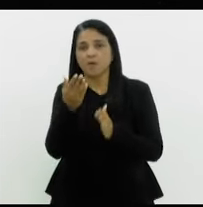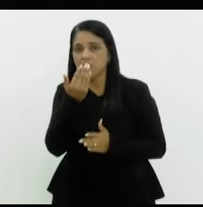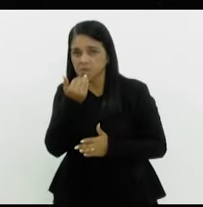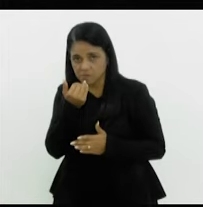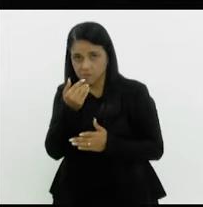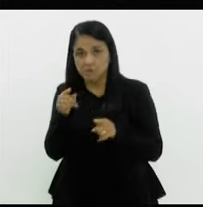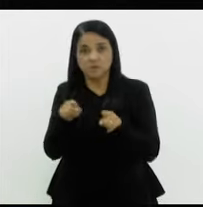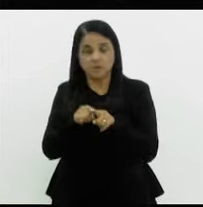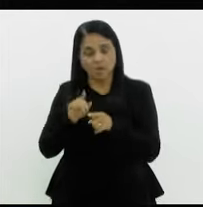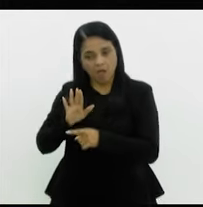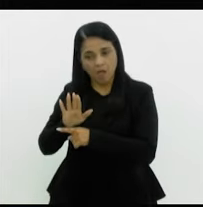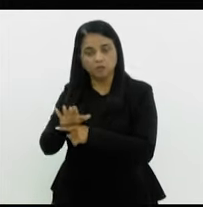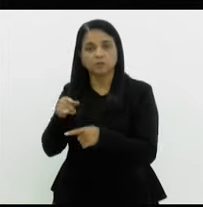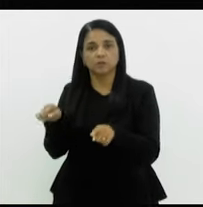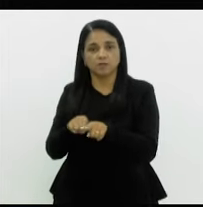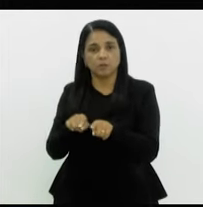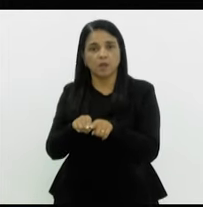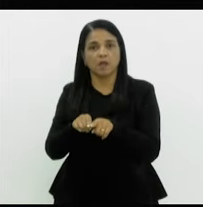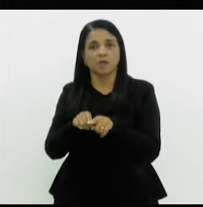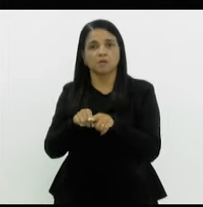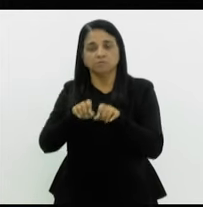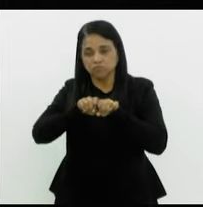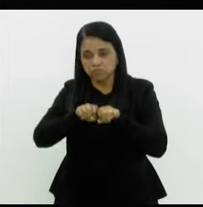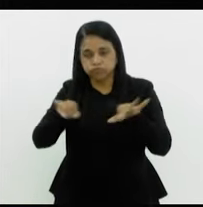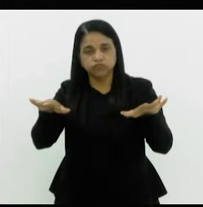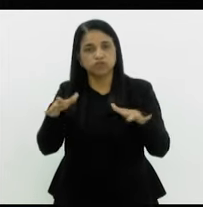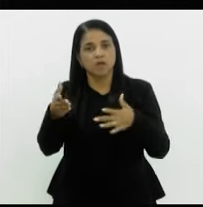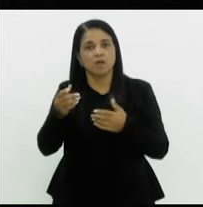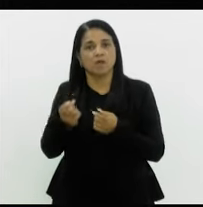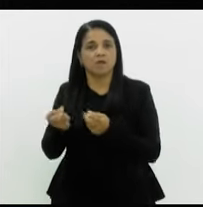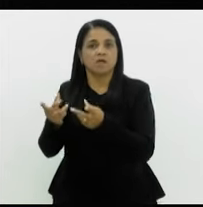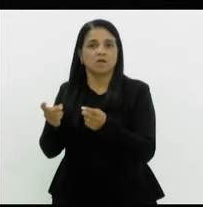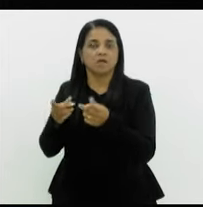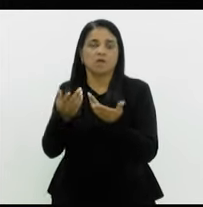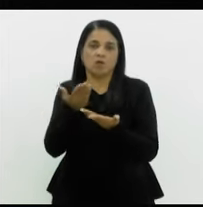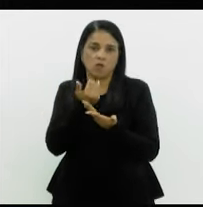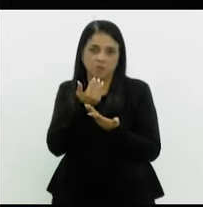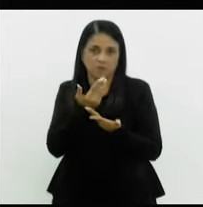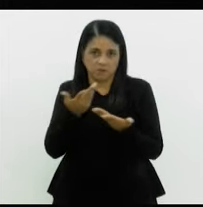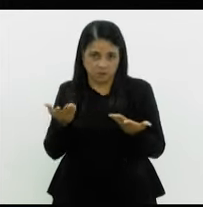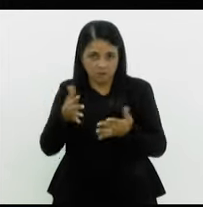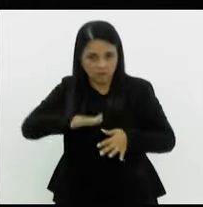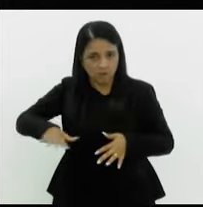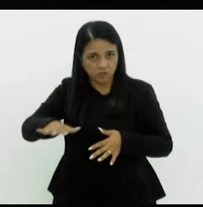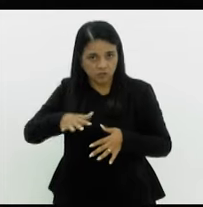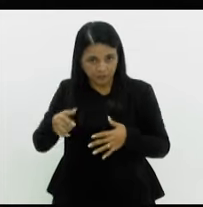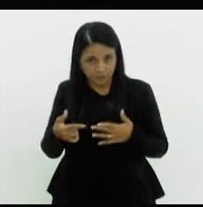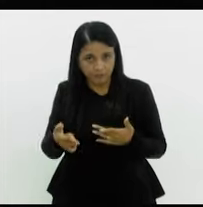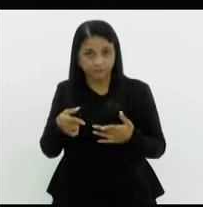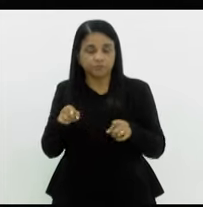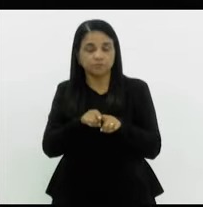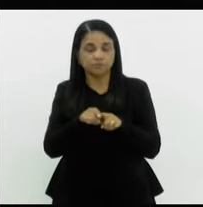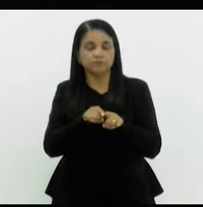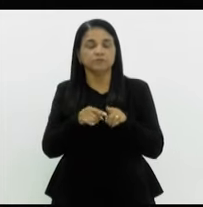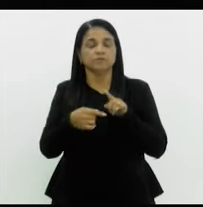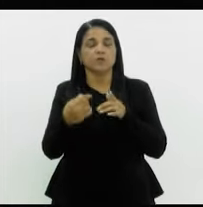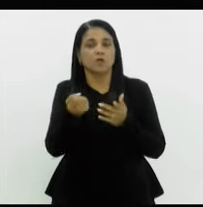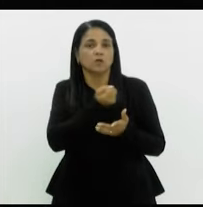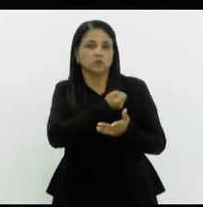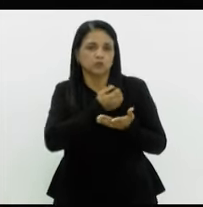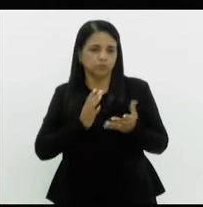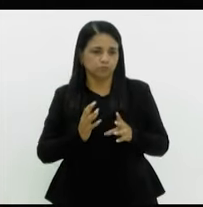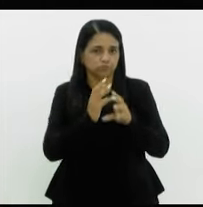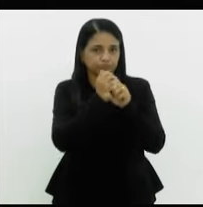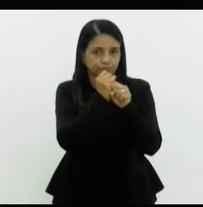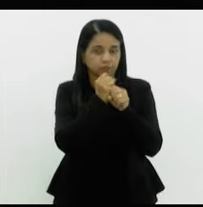também contribui para o abastecimento da região. E para ilustrar, só para citar alguns números rapidamente,